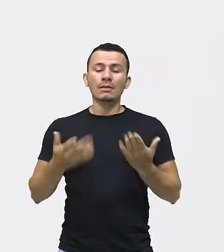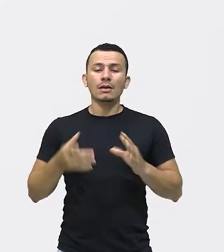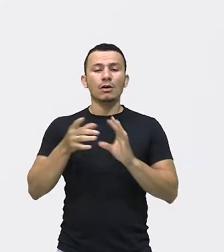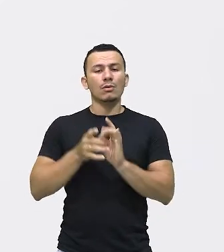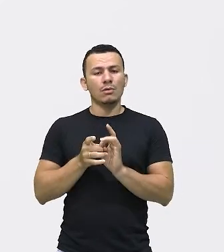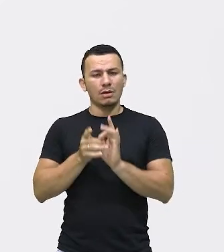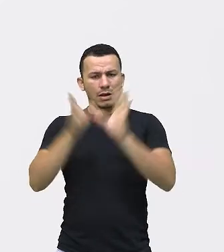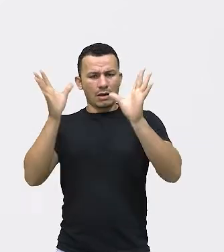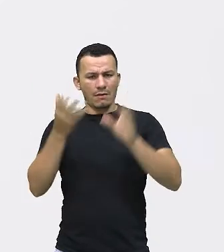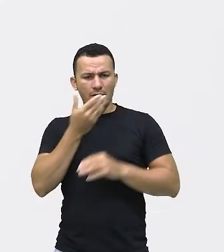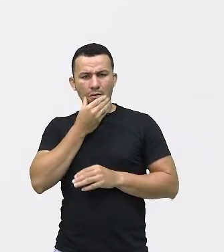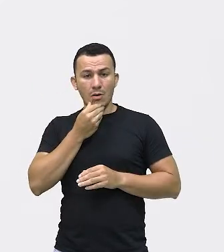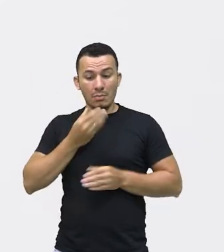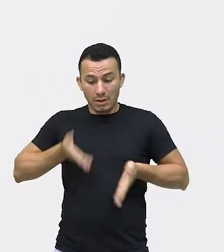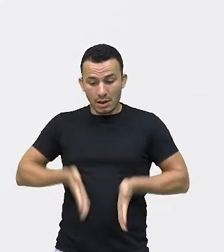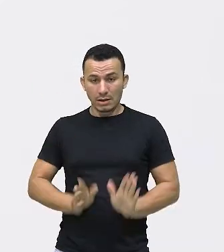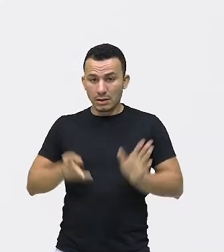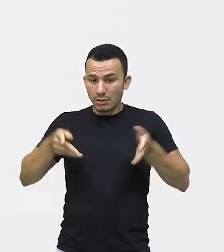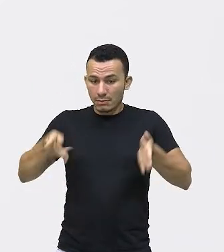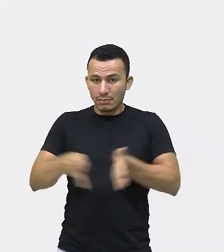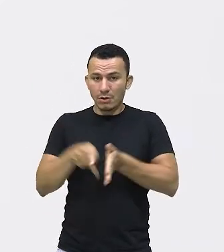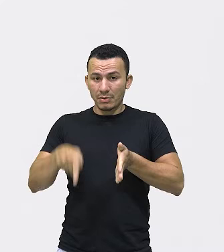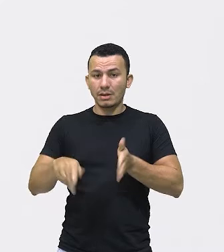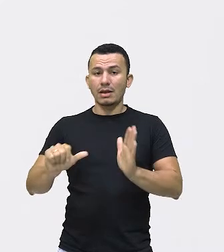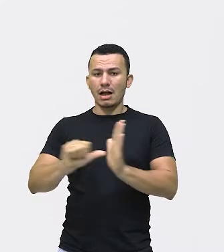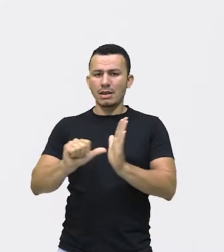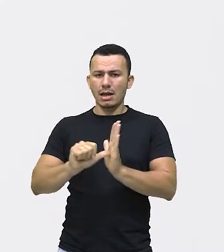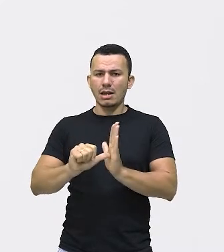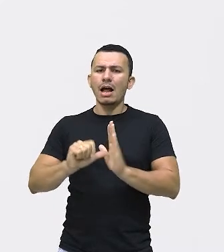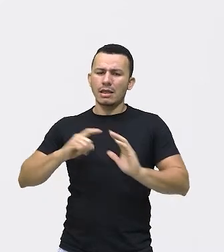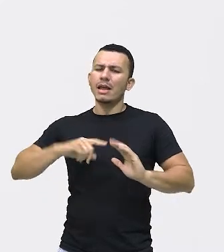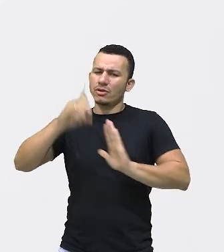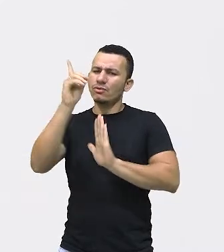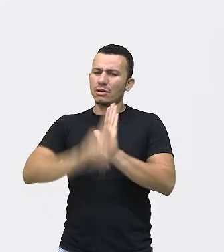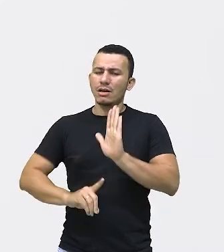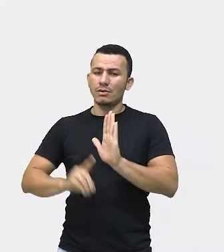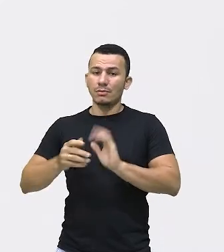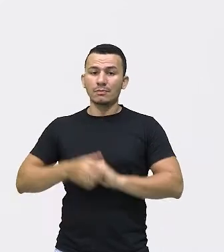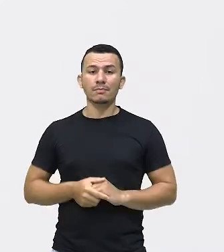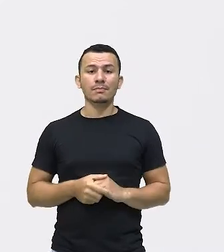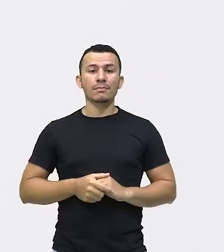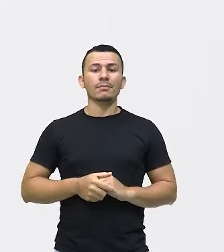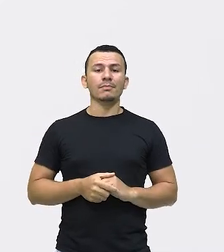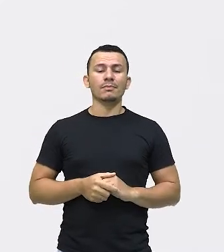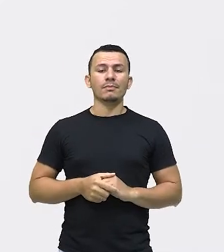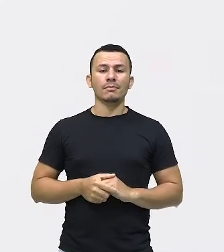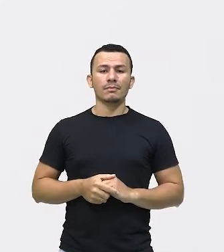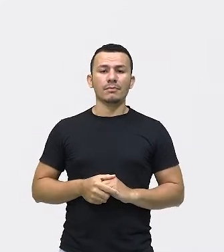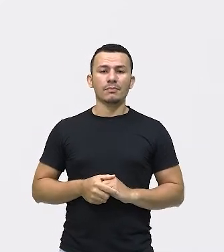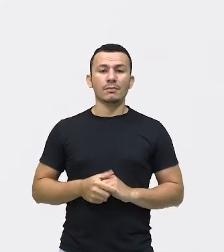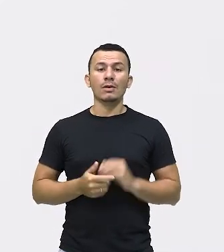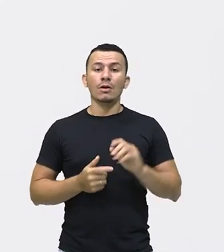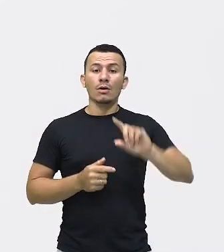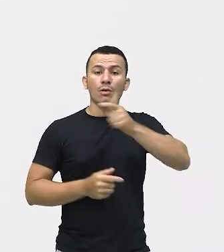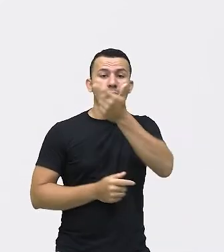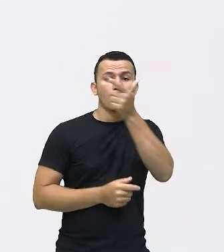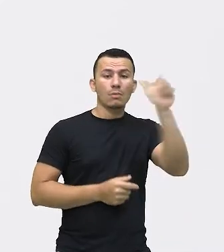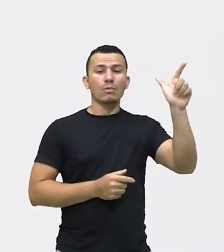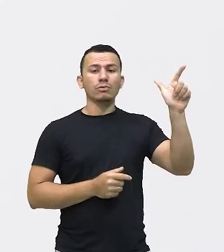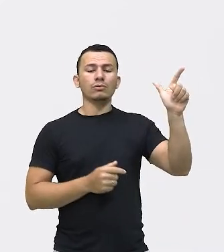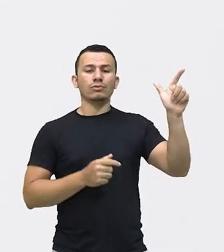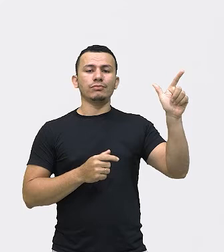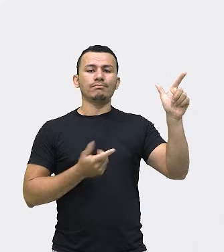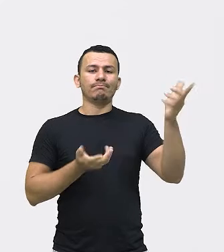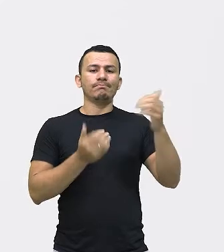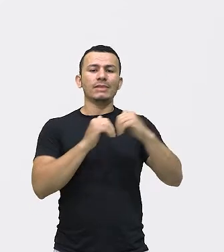eram nascidos em Atenas eram considerados cidadãos, né? E eles, né, estavam ali, então todos os outros estavam